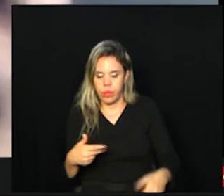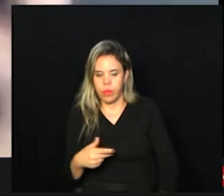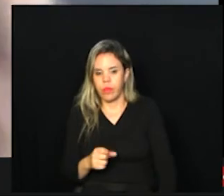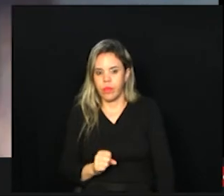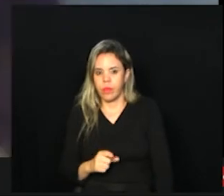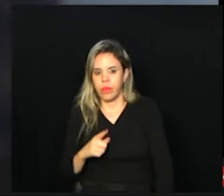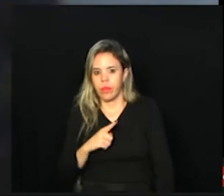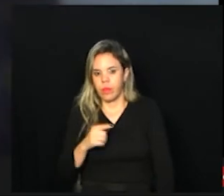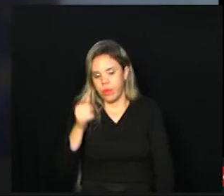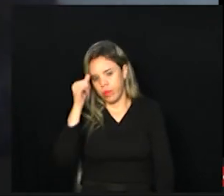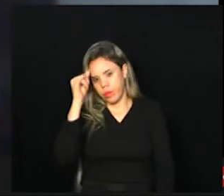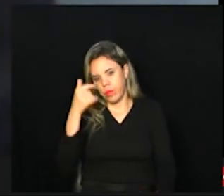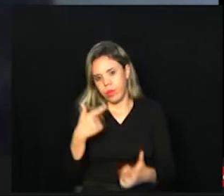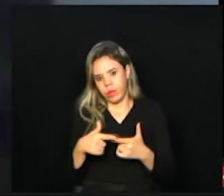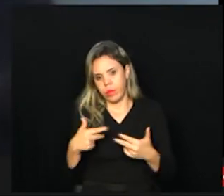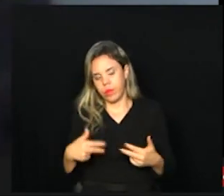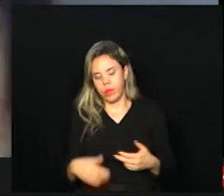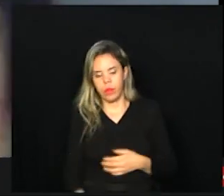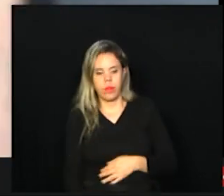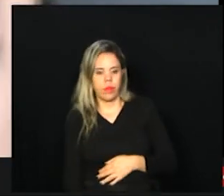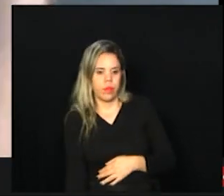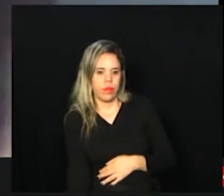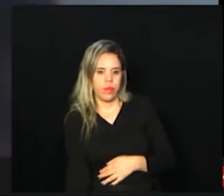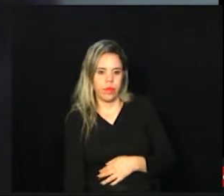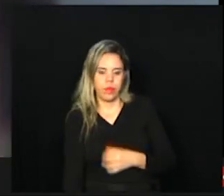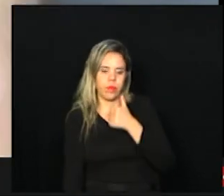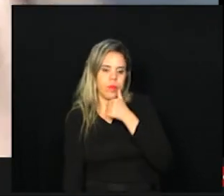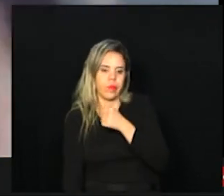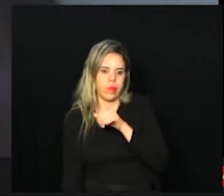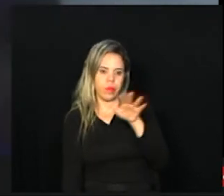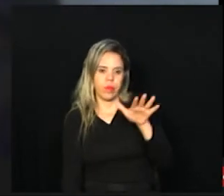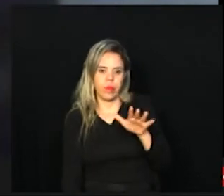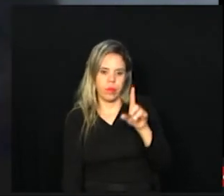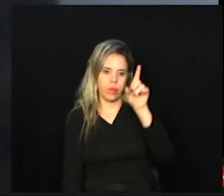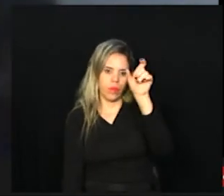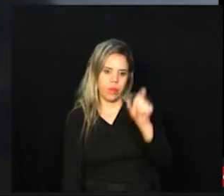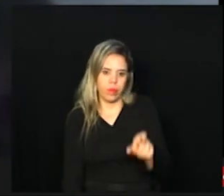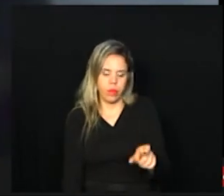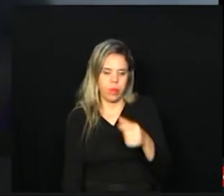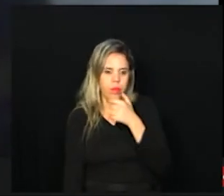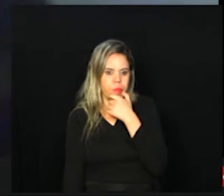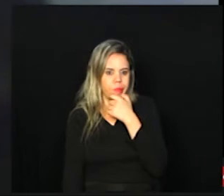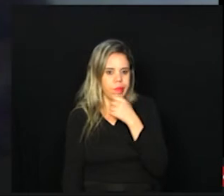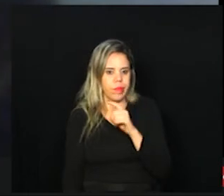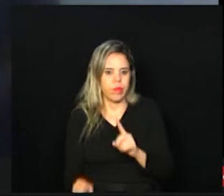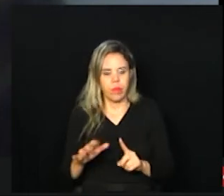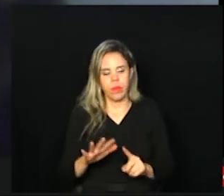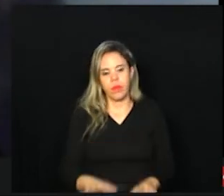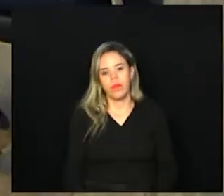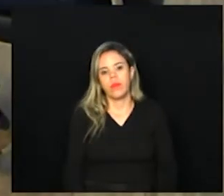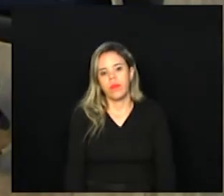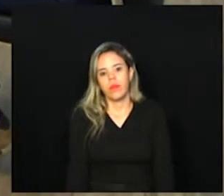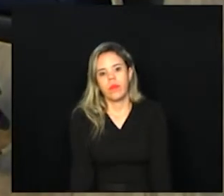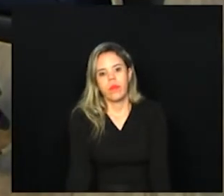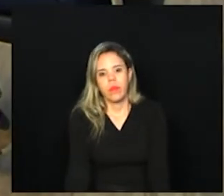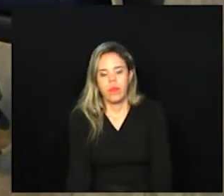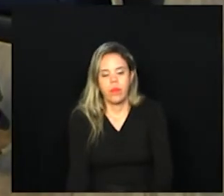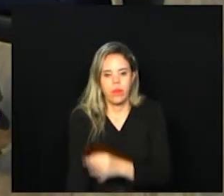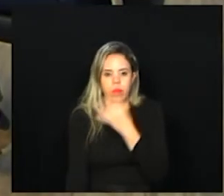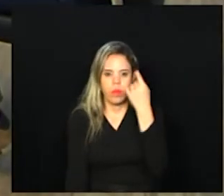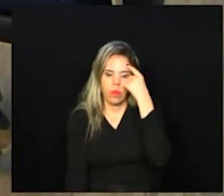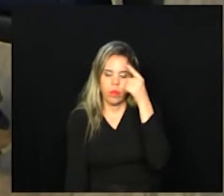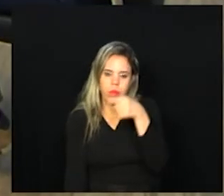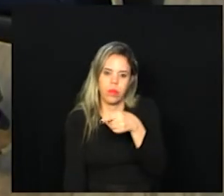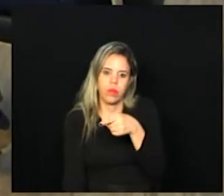de prevenção da mulher, que a gente possa falar da mulher como sujeito dessa sociedade. Ótima